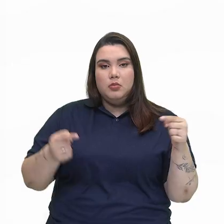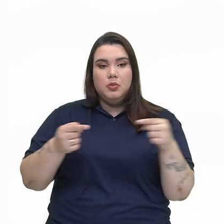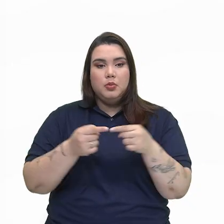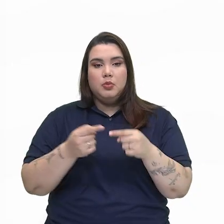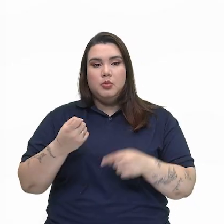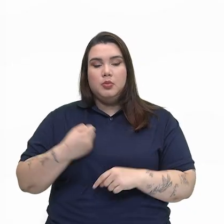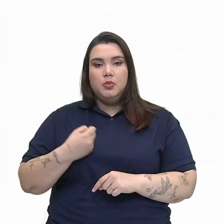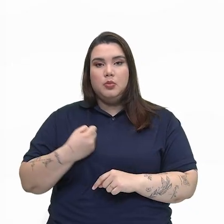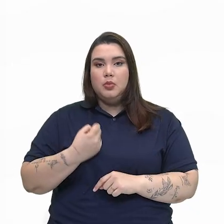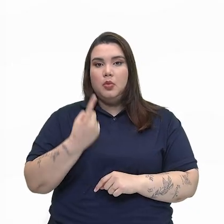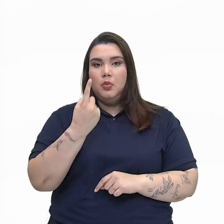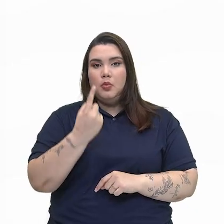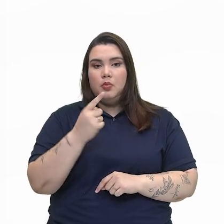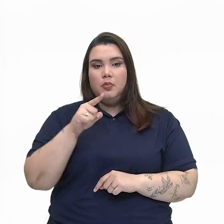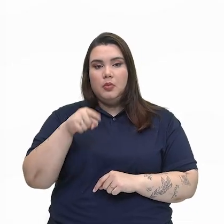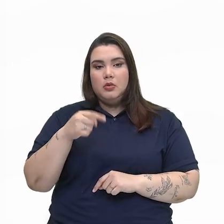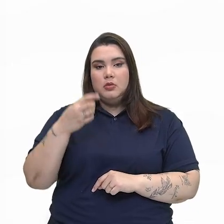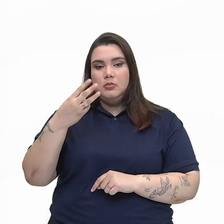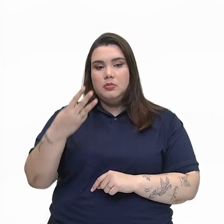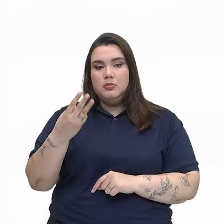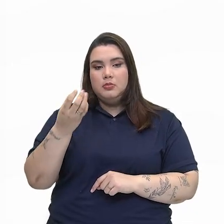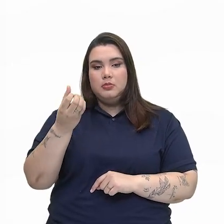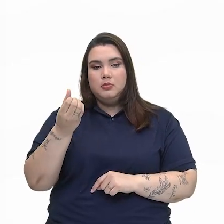do número